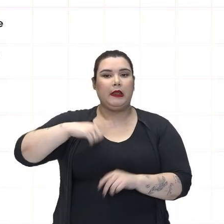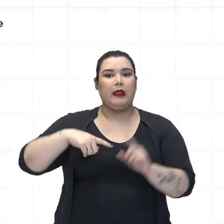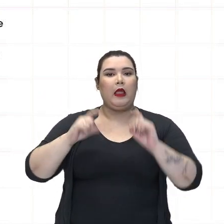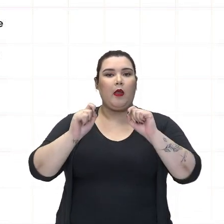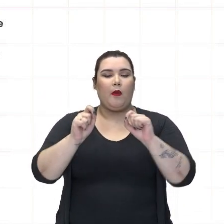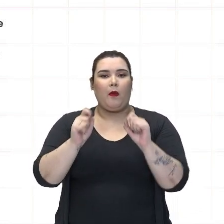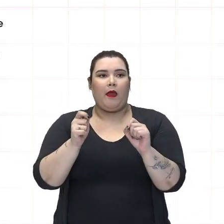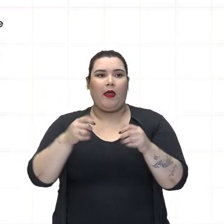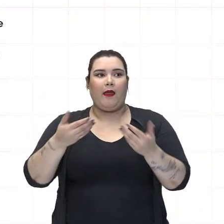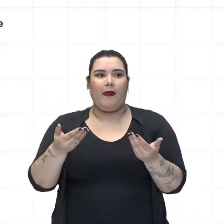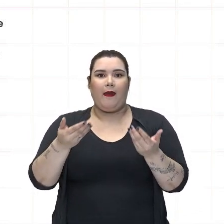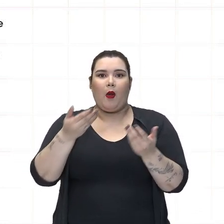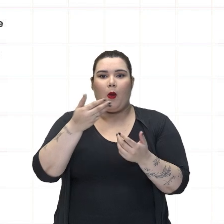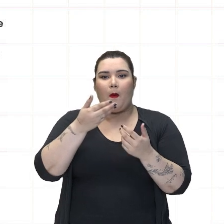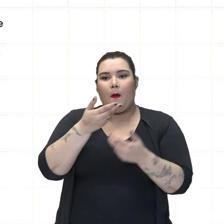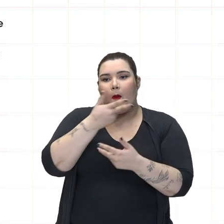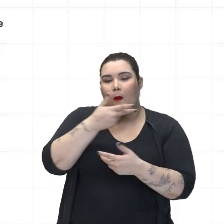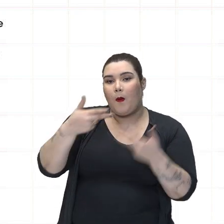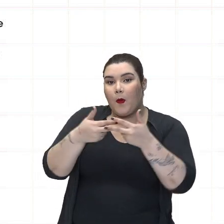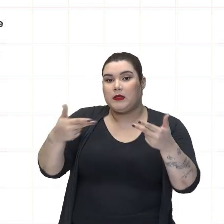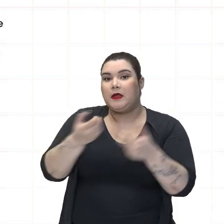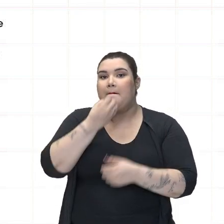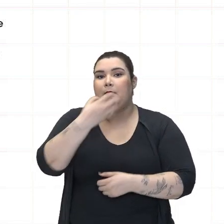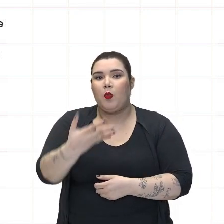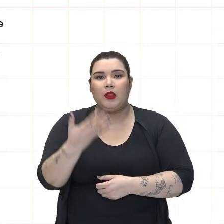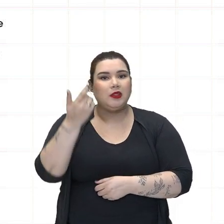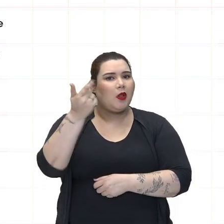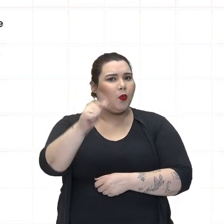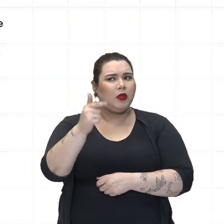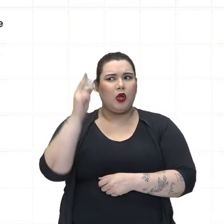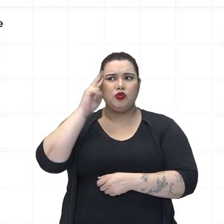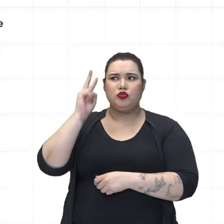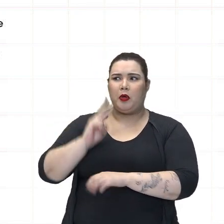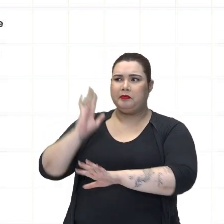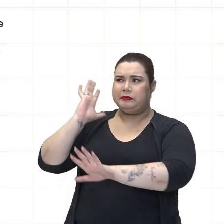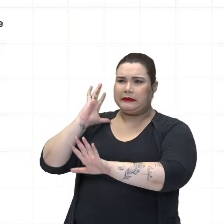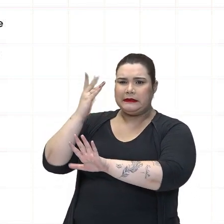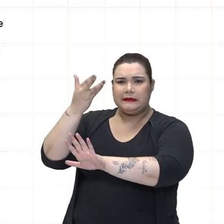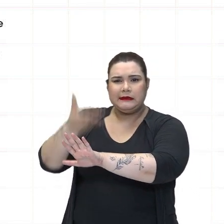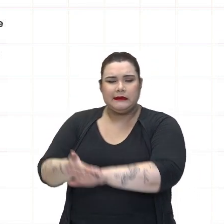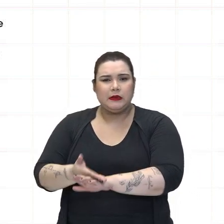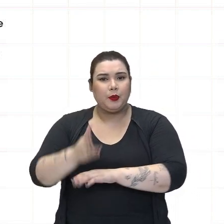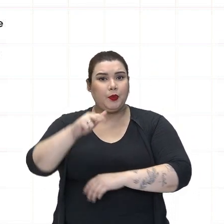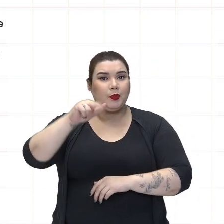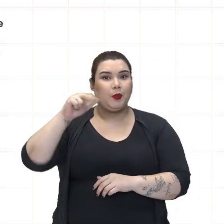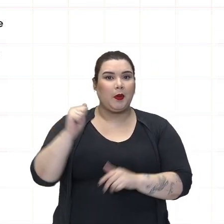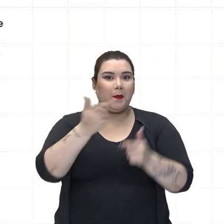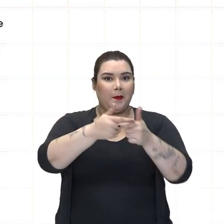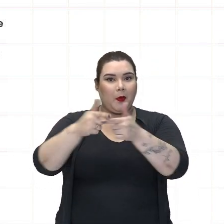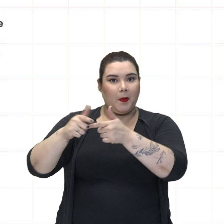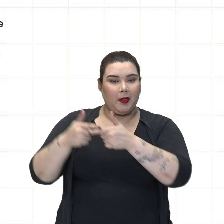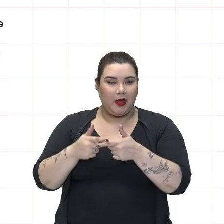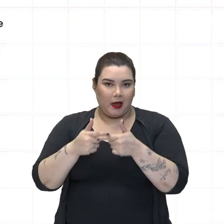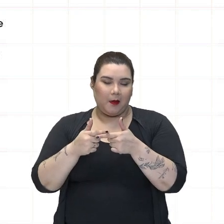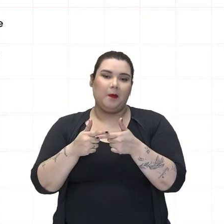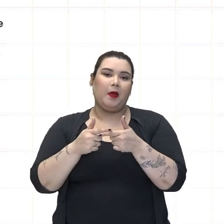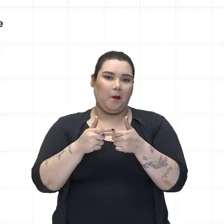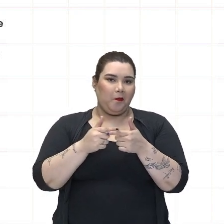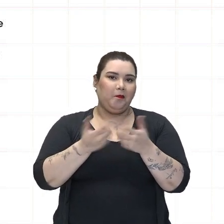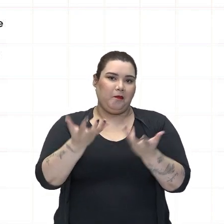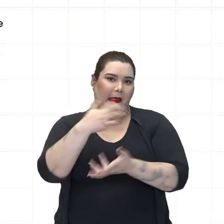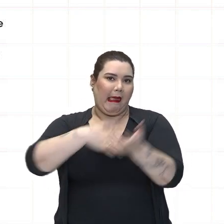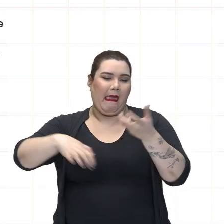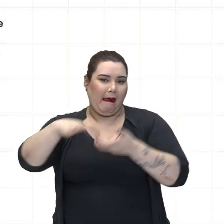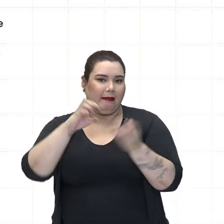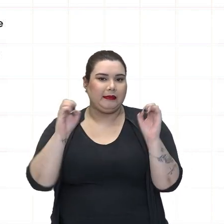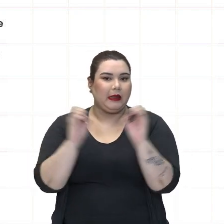brasileiro, que é de não ter tanto histórico de conflito geopolítico com os nossos países vizinhos. Uma outra coisa, né?